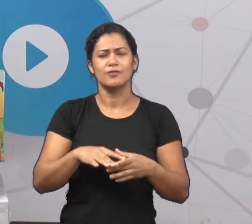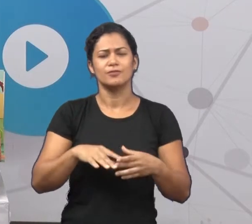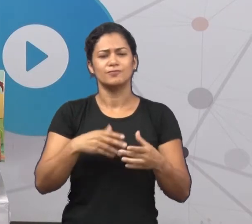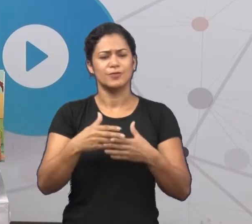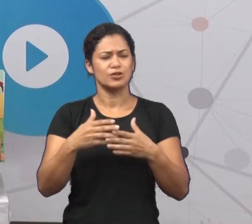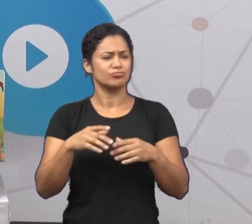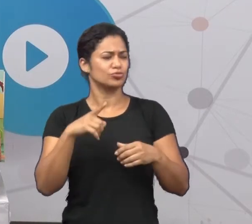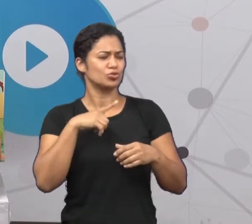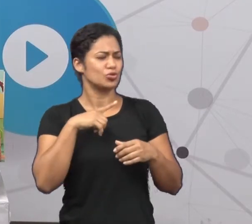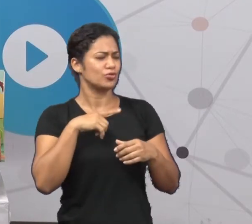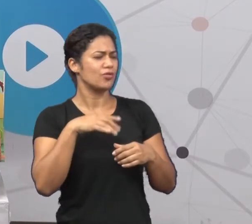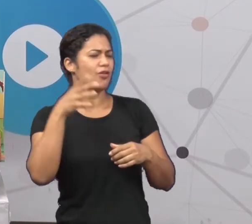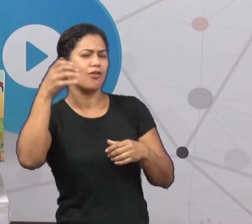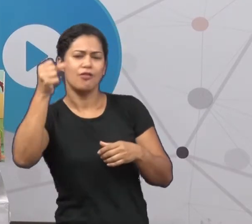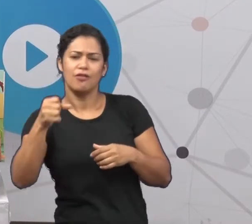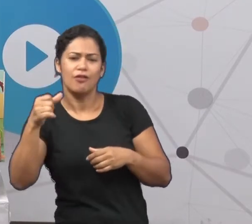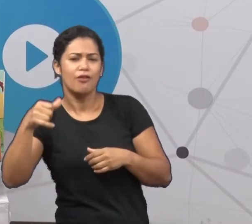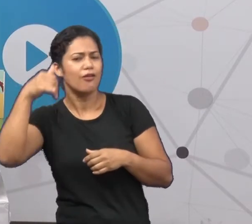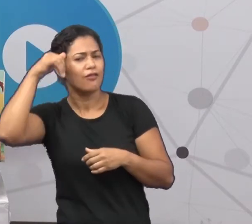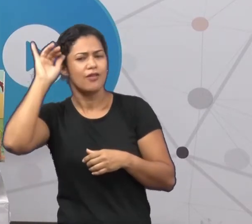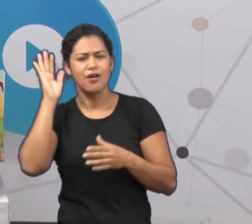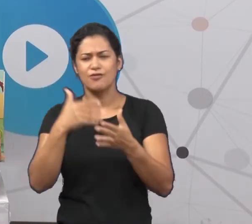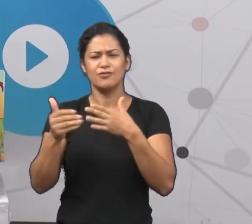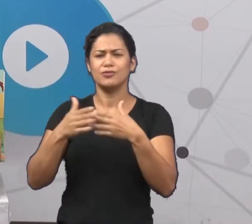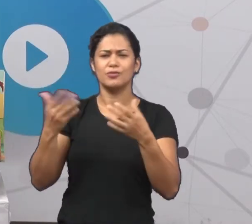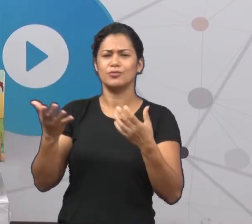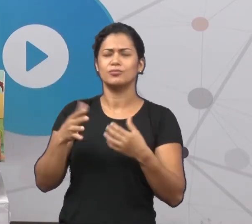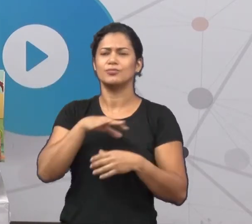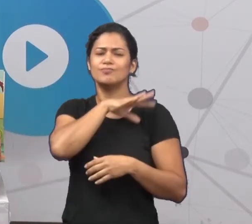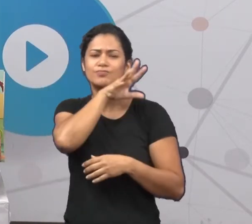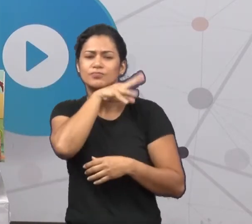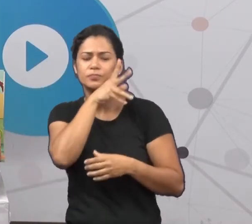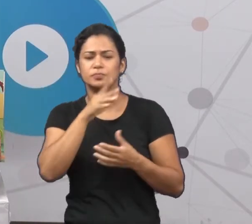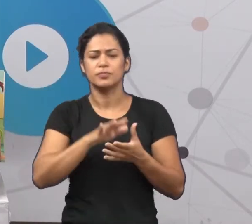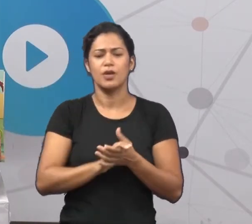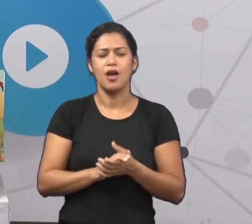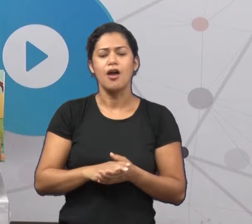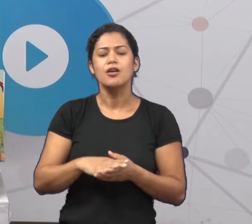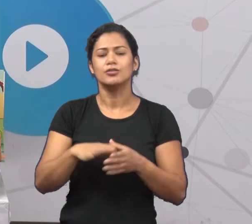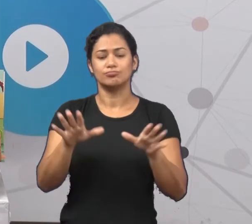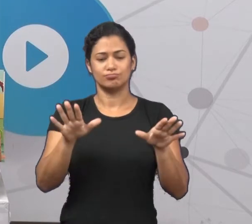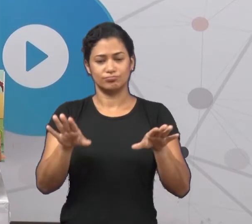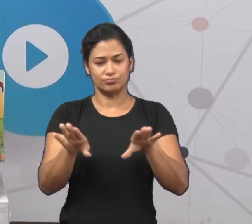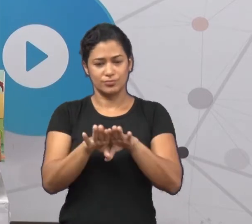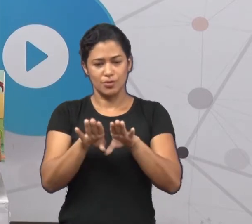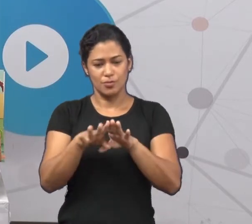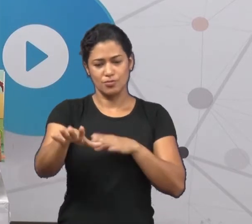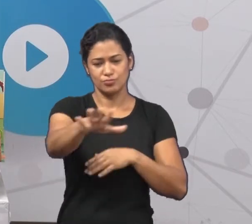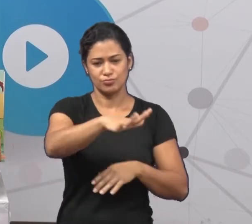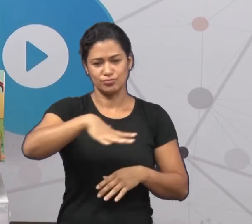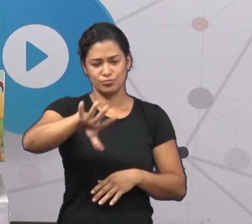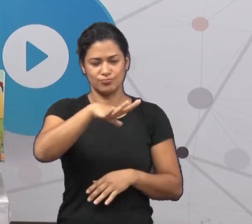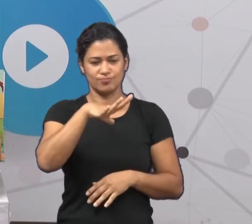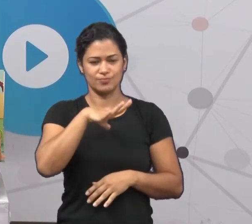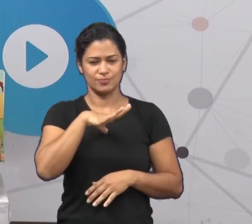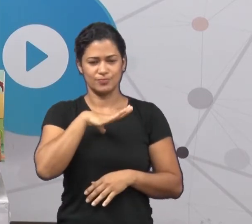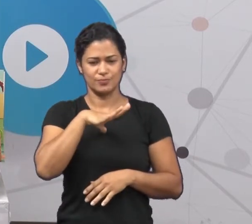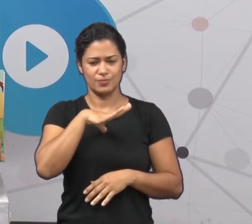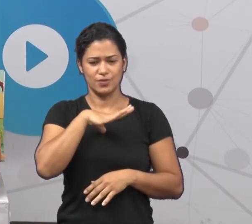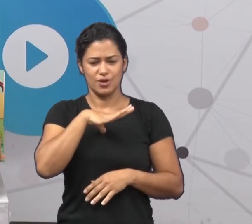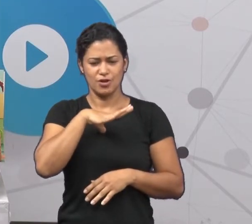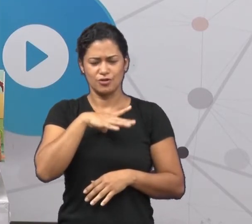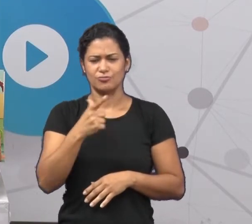em fazenda. A zona urbana, que também chamamos de cidade, é onde